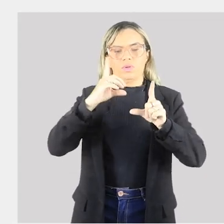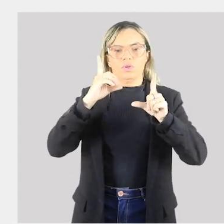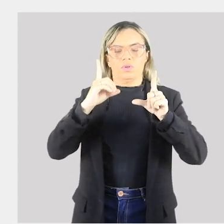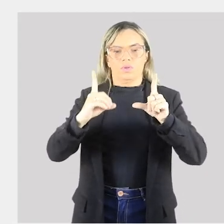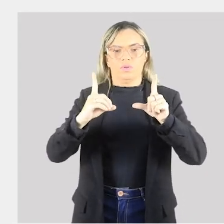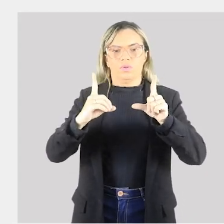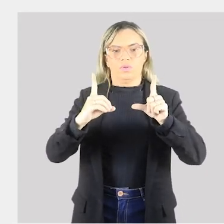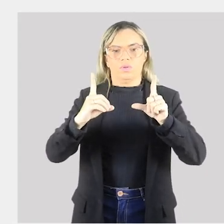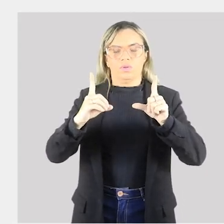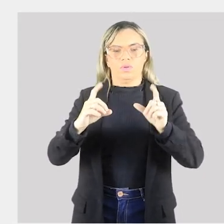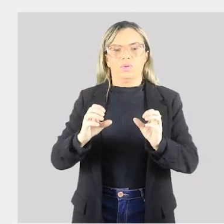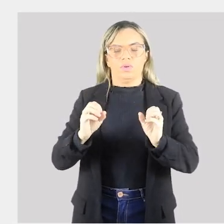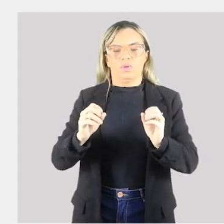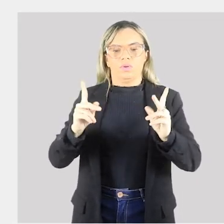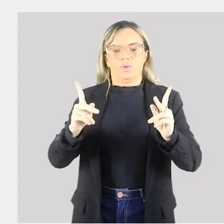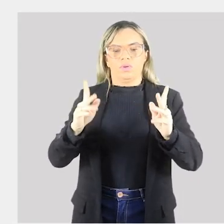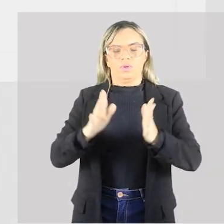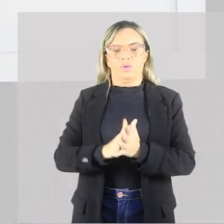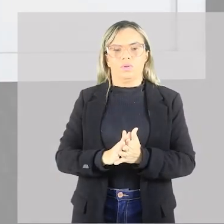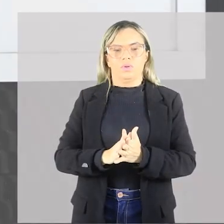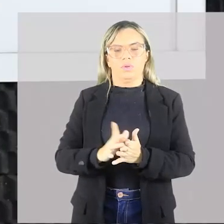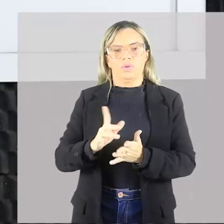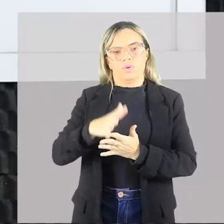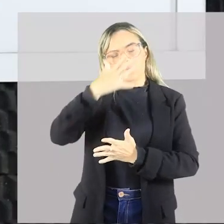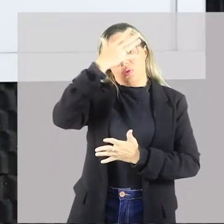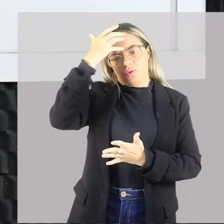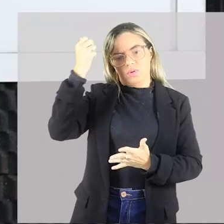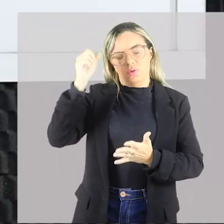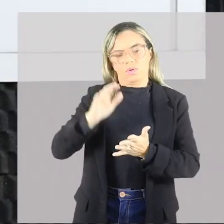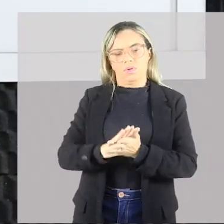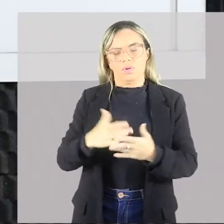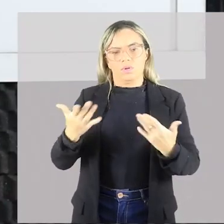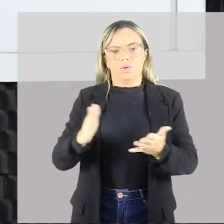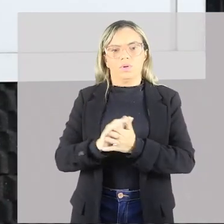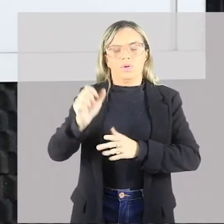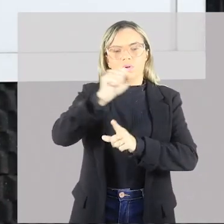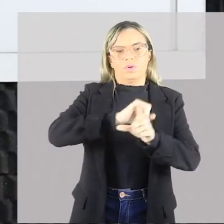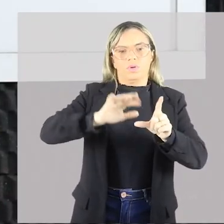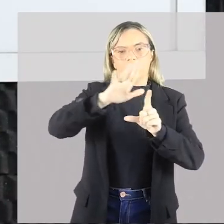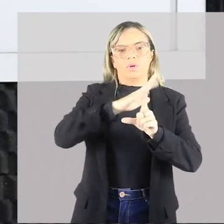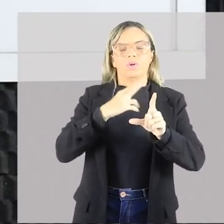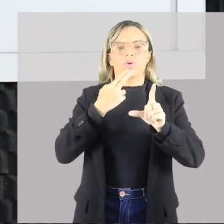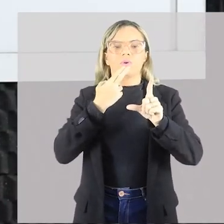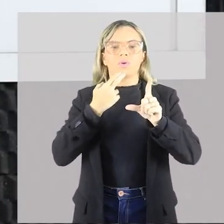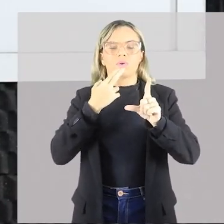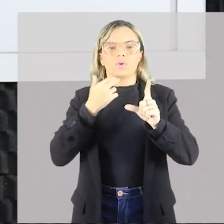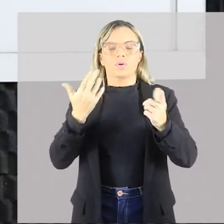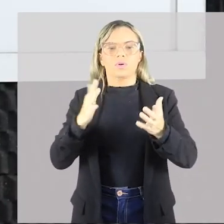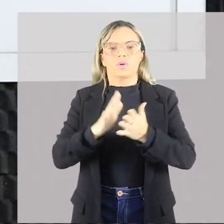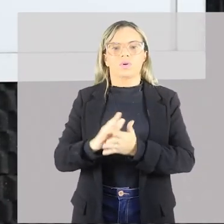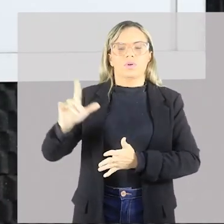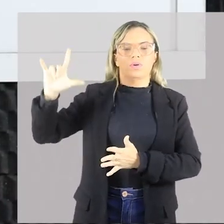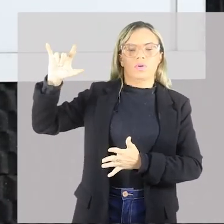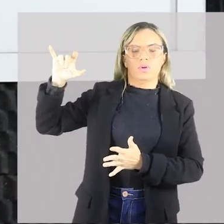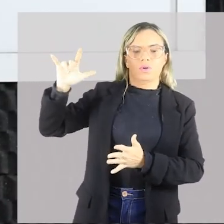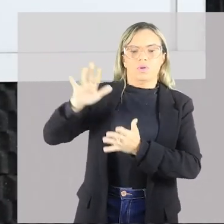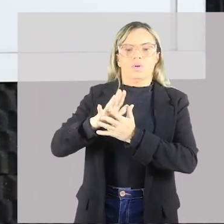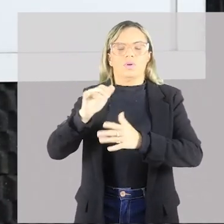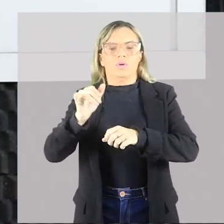de dado. Ok, galera? Não esqueçam, nós estamos na plataforma Gonçalves Dias, no Instagram, no